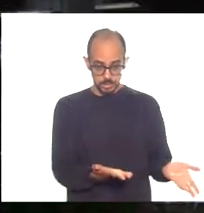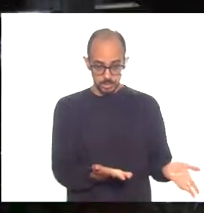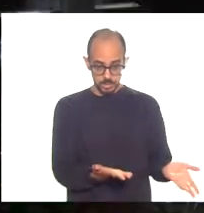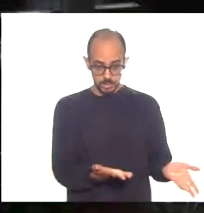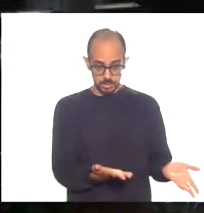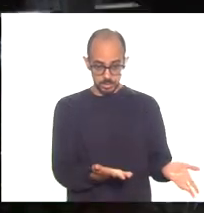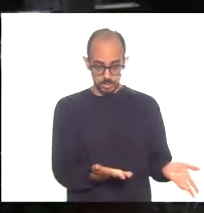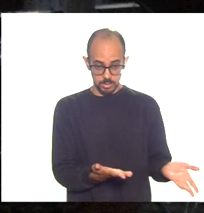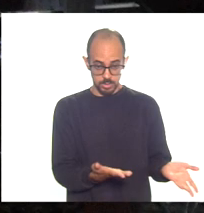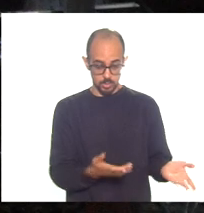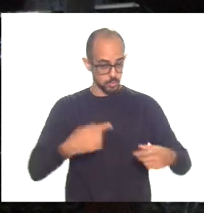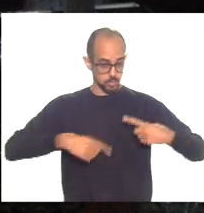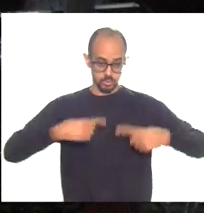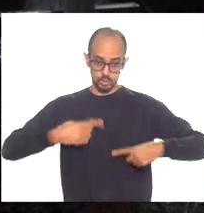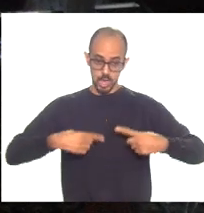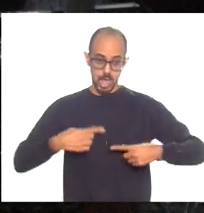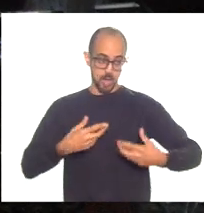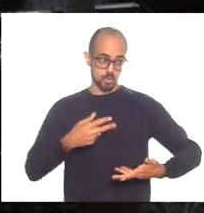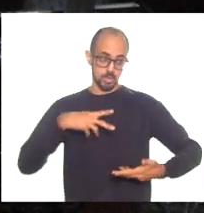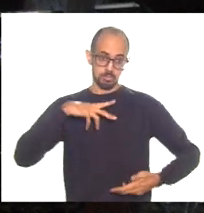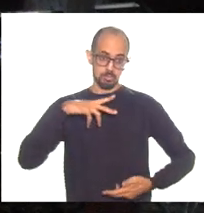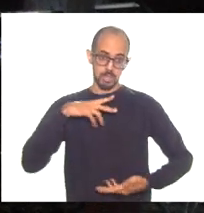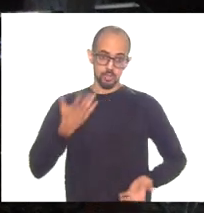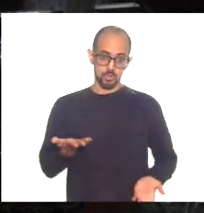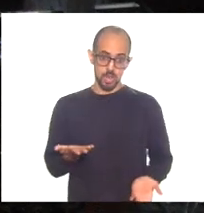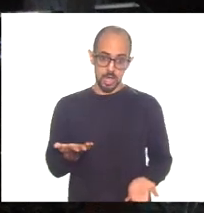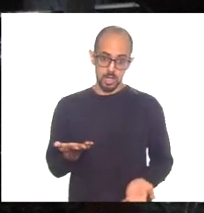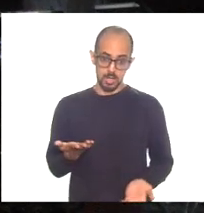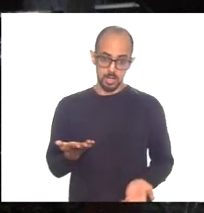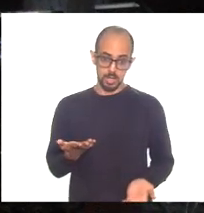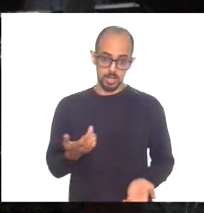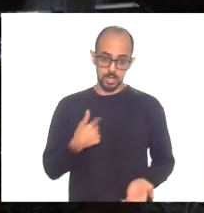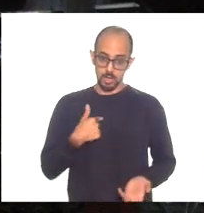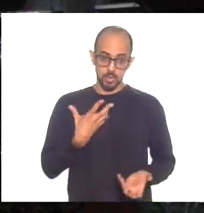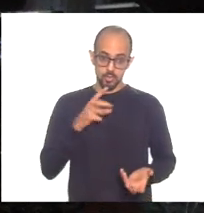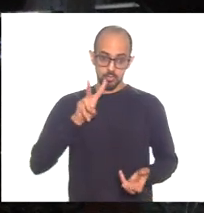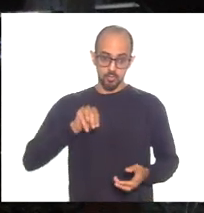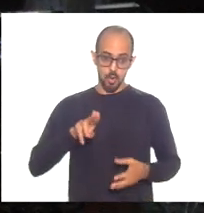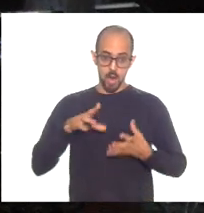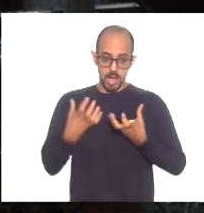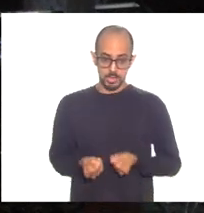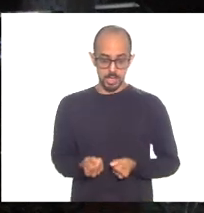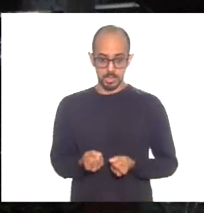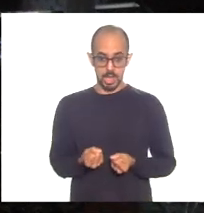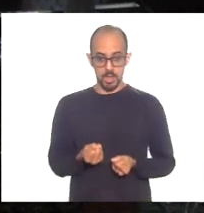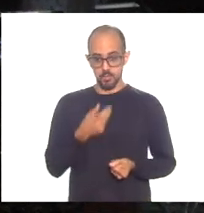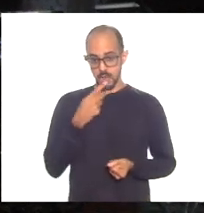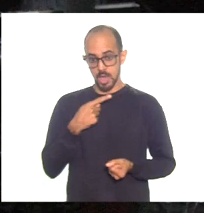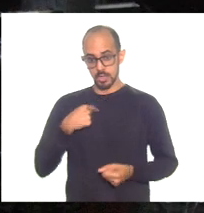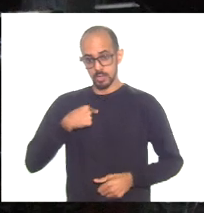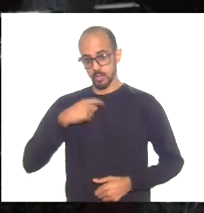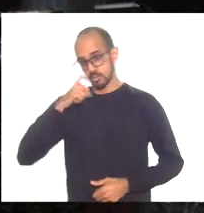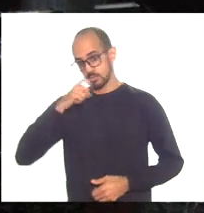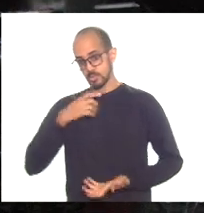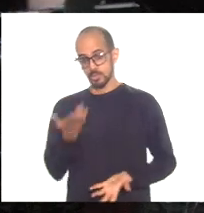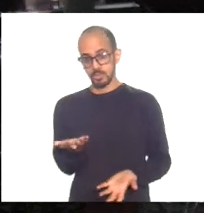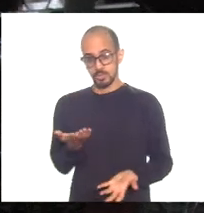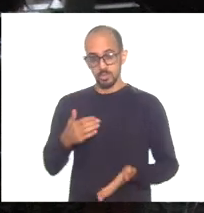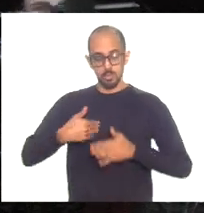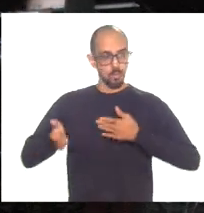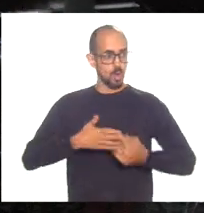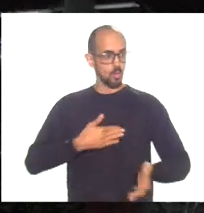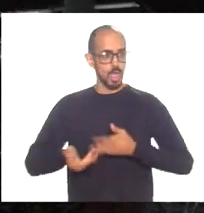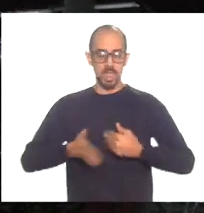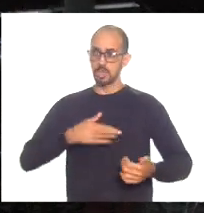estou levando, não. Não estou levando, não. Estou dizendo que eu não vou aceitar ninguém ligando para parlamentar, qualquer que seja,